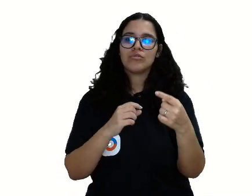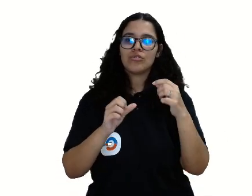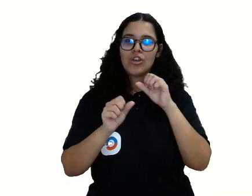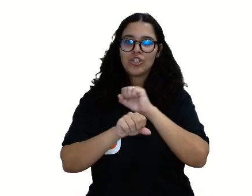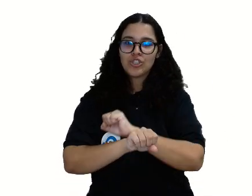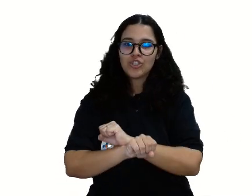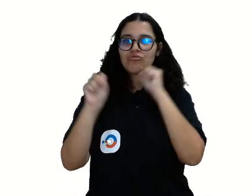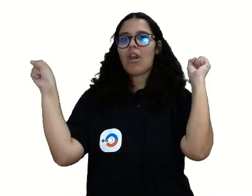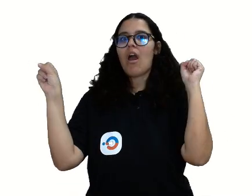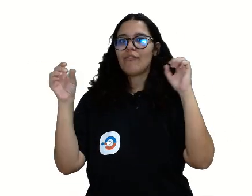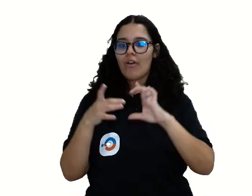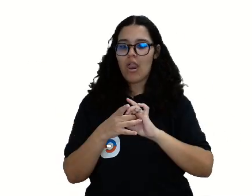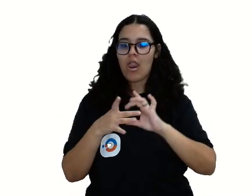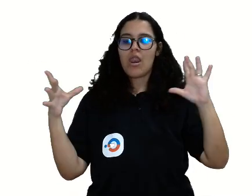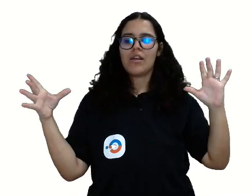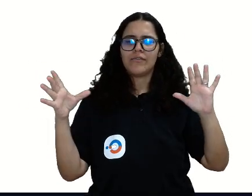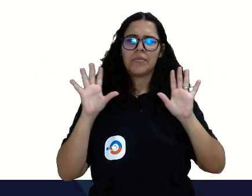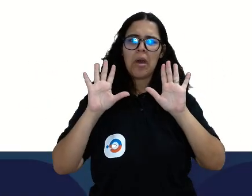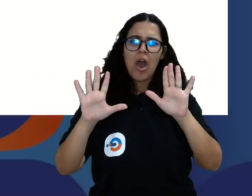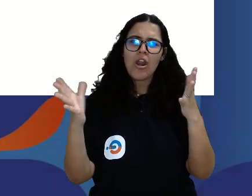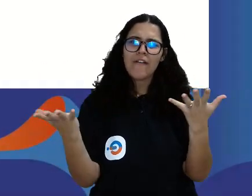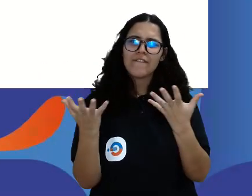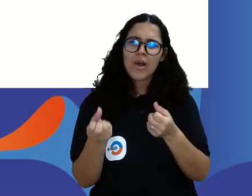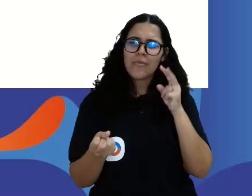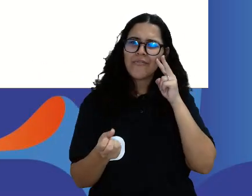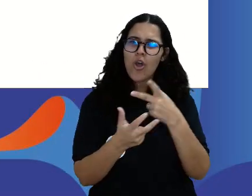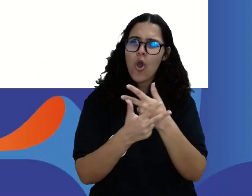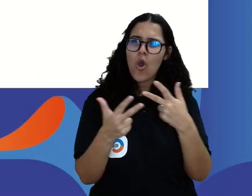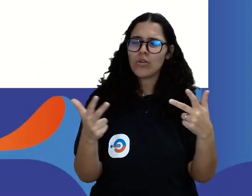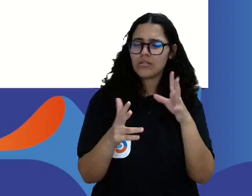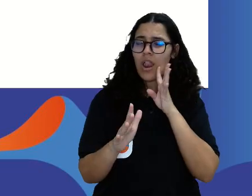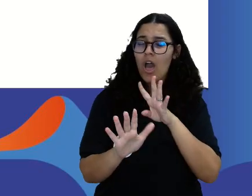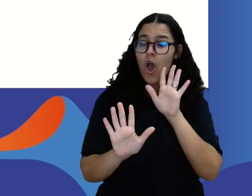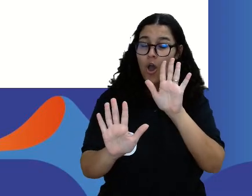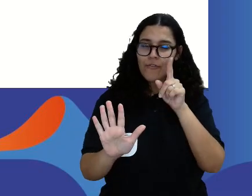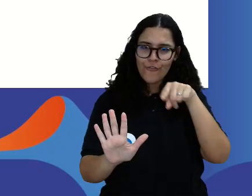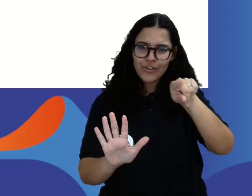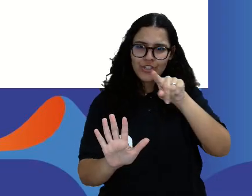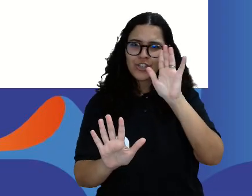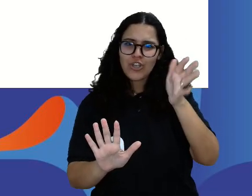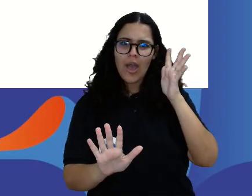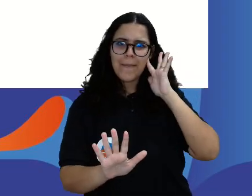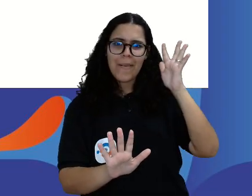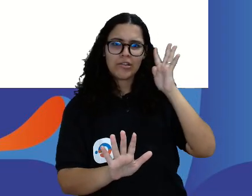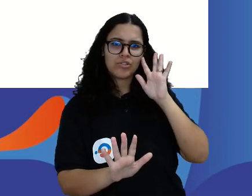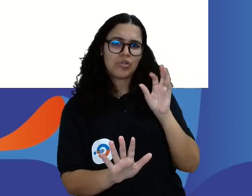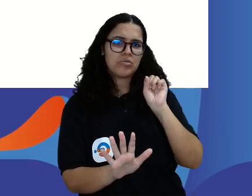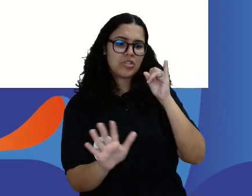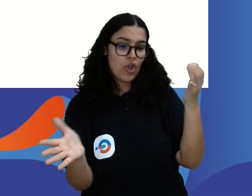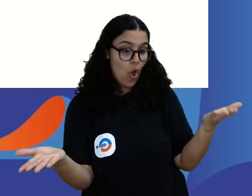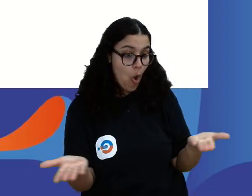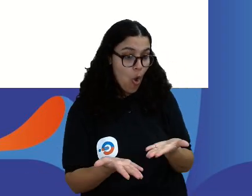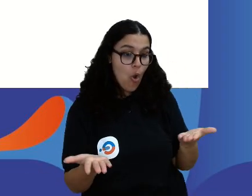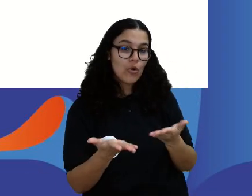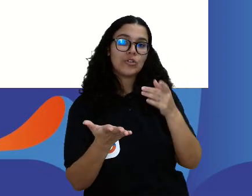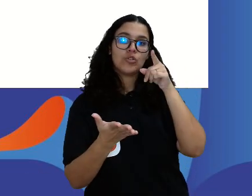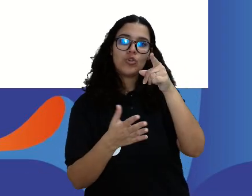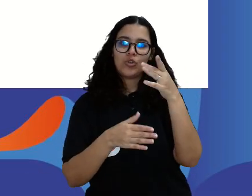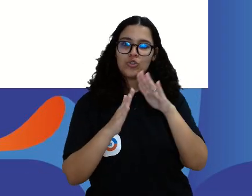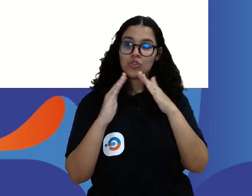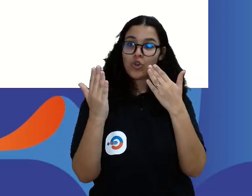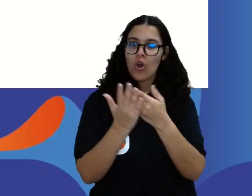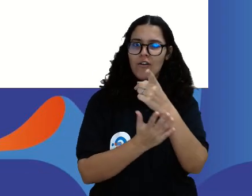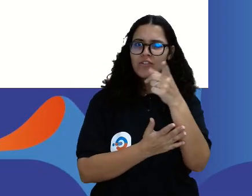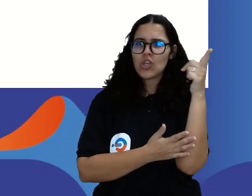interessante. Você já imaginou se hoje na escola, para você realizar uma tarefa